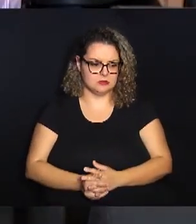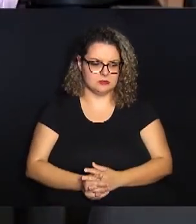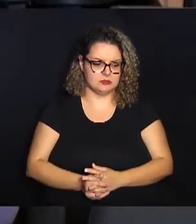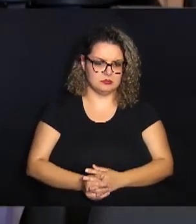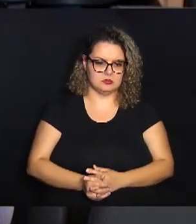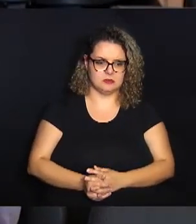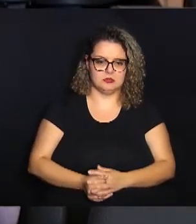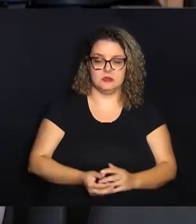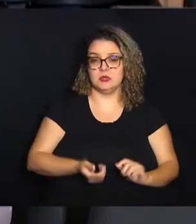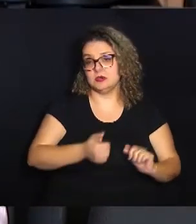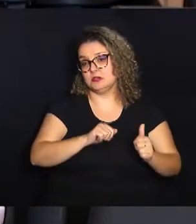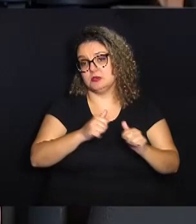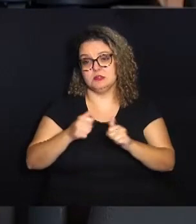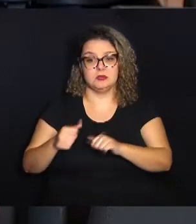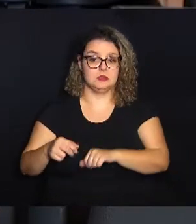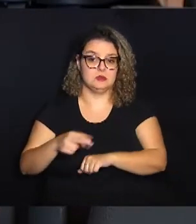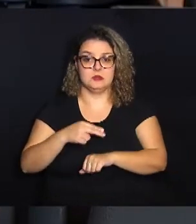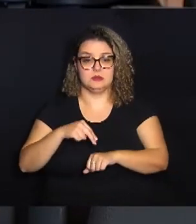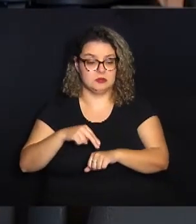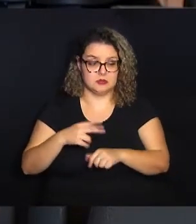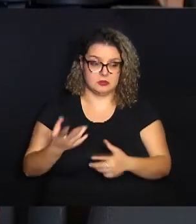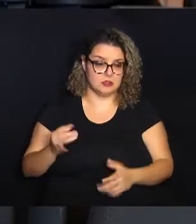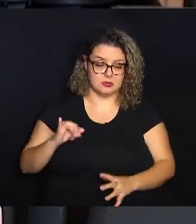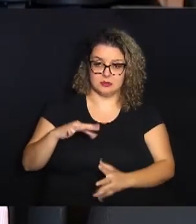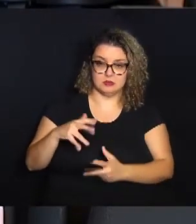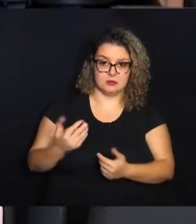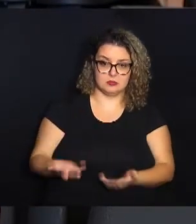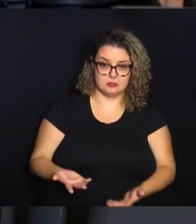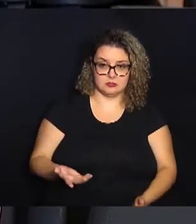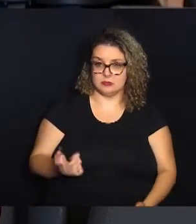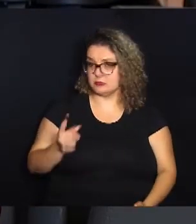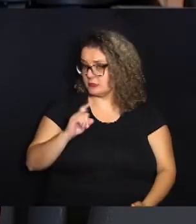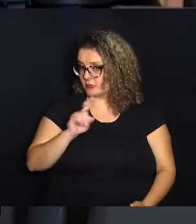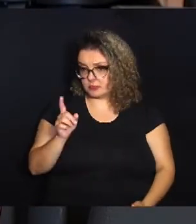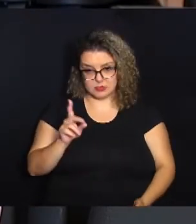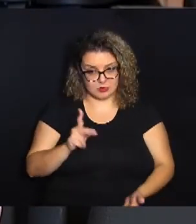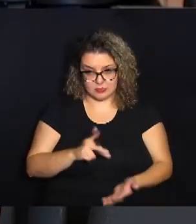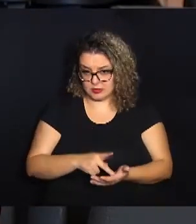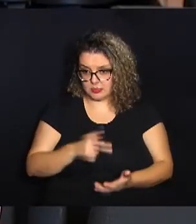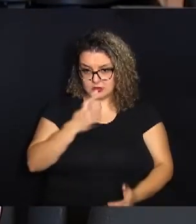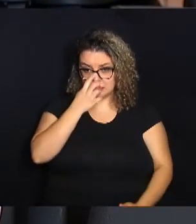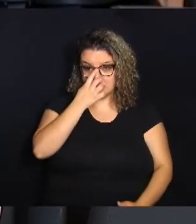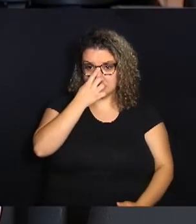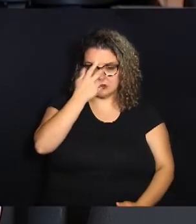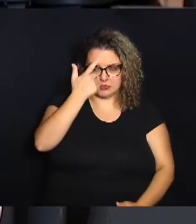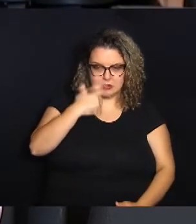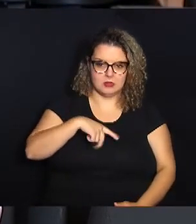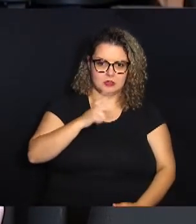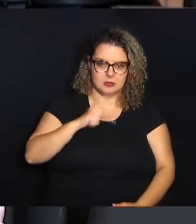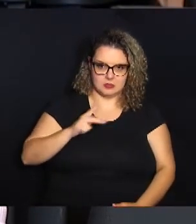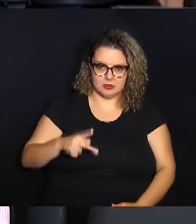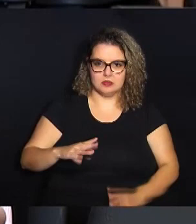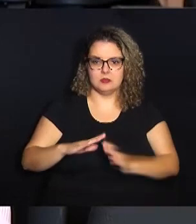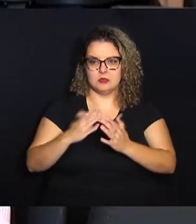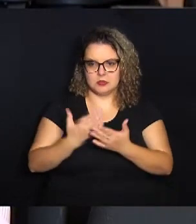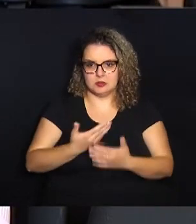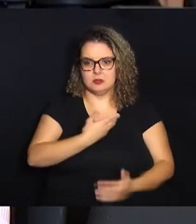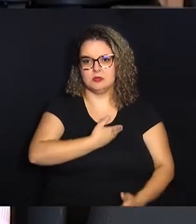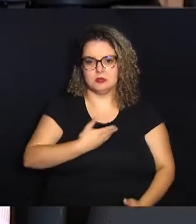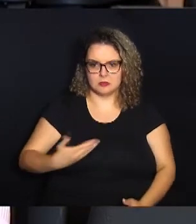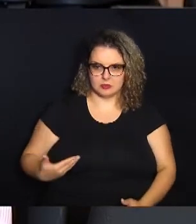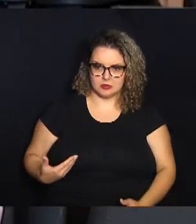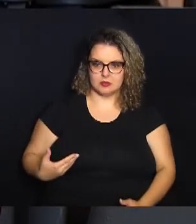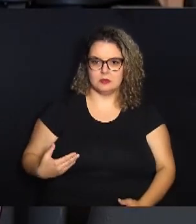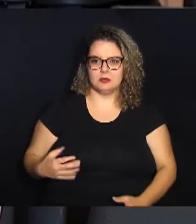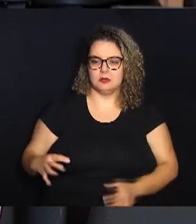nas avaliações nacionais e internacionais, o que não é verdade. Eu sou professor de uma escola pública ligada ao Centro